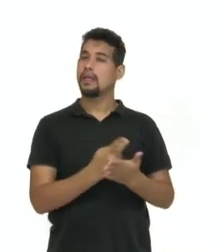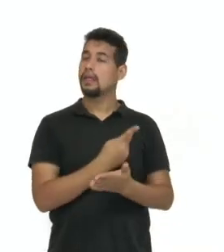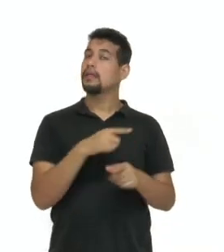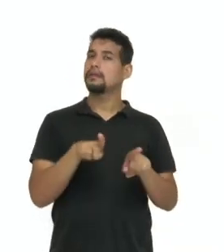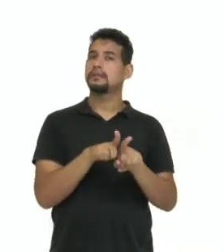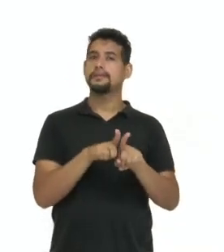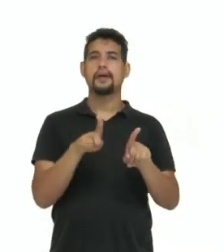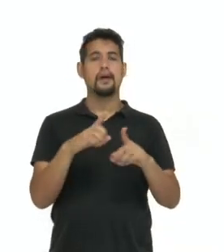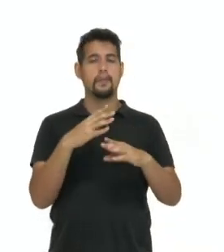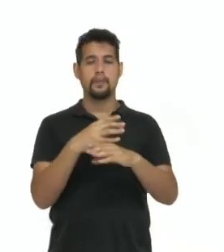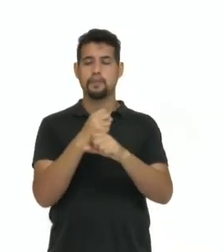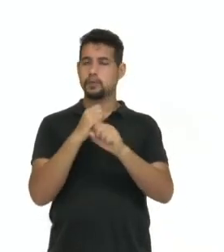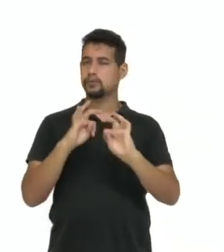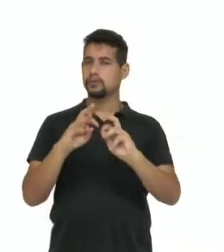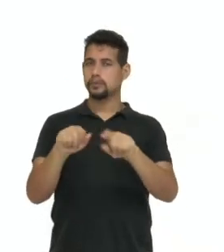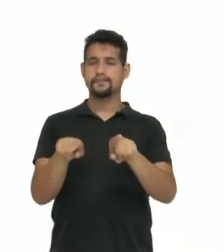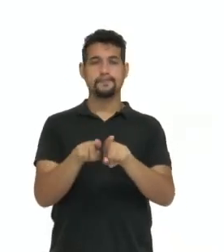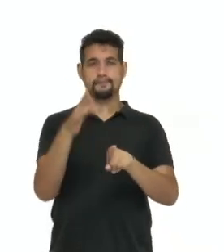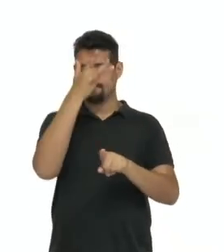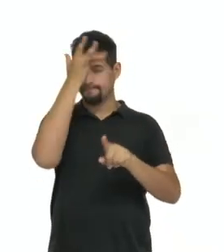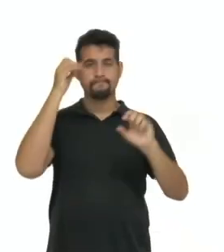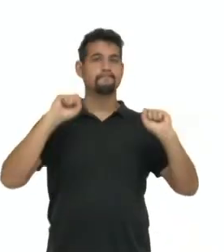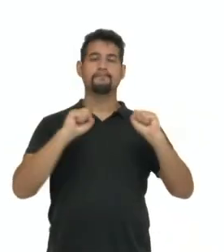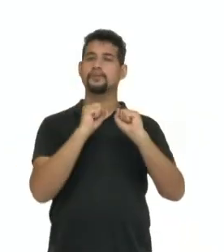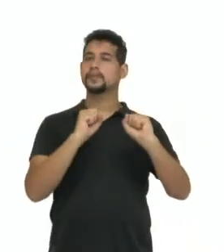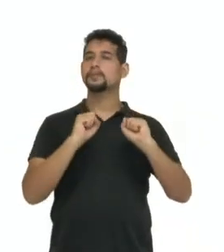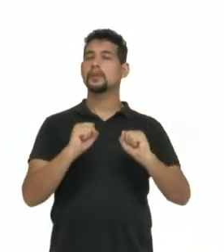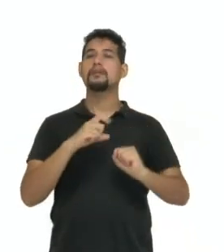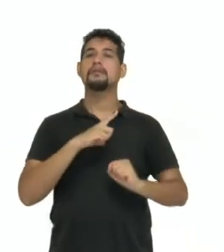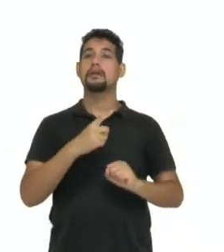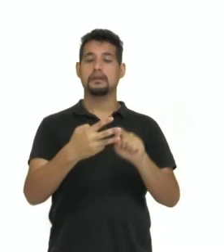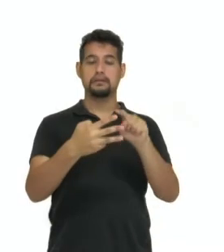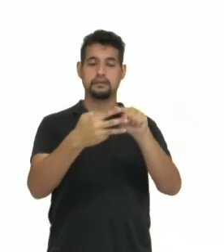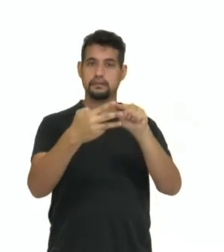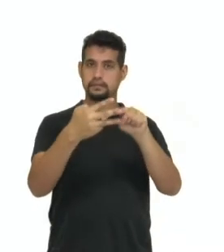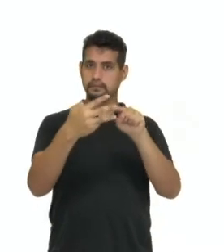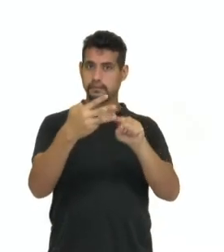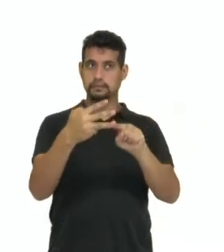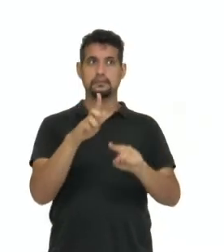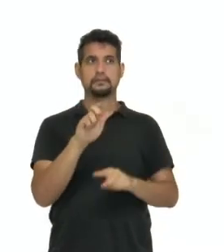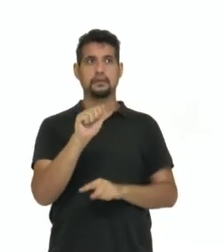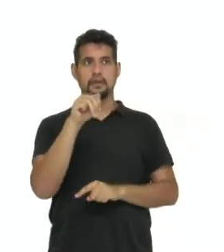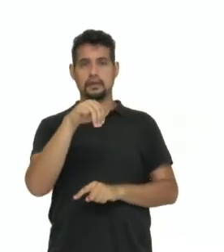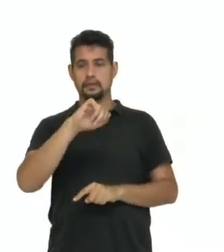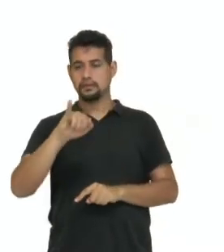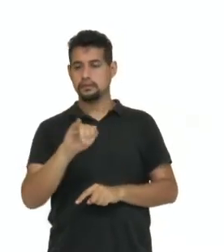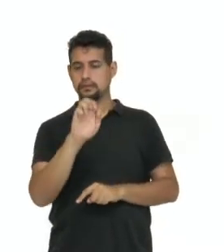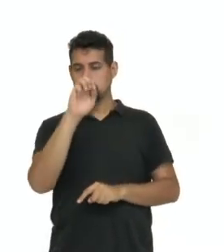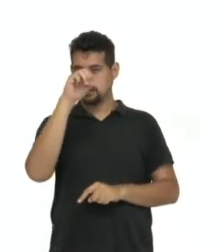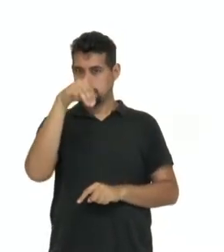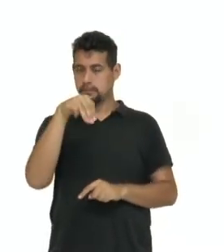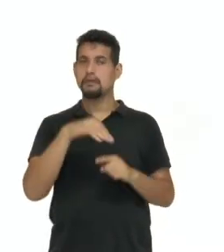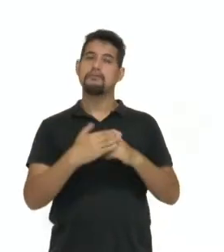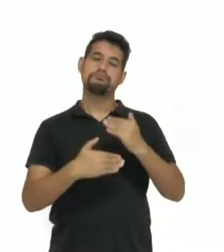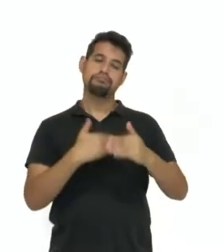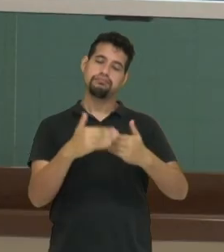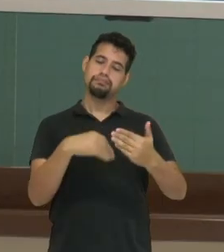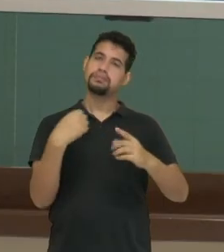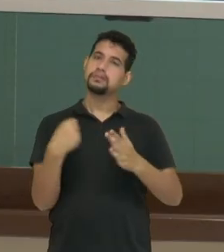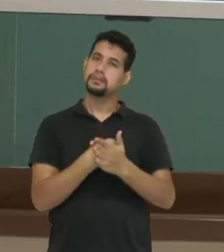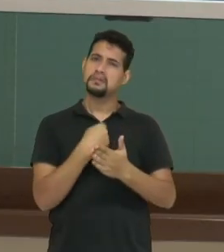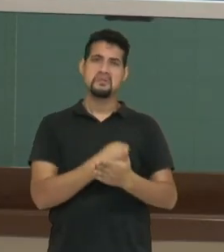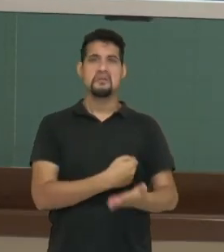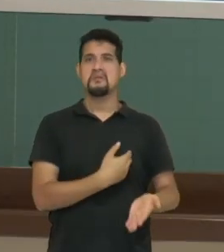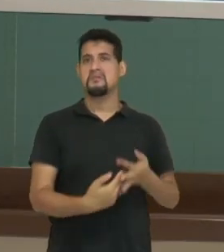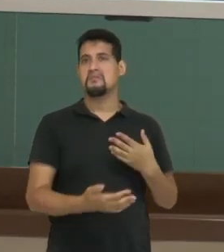ponto inteiro, e o atleta só pode obter 3 Genjong no decorrer da luta.